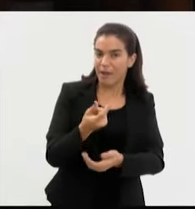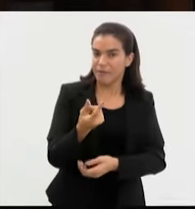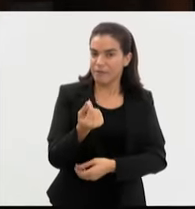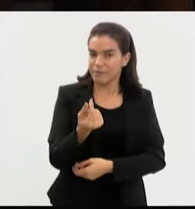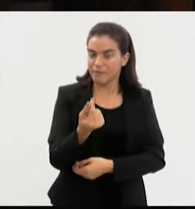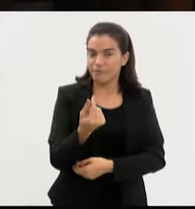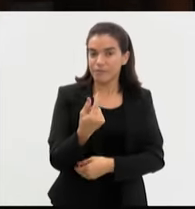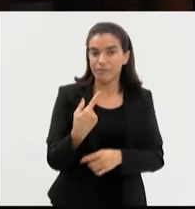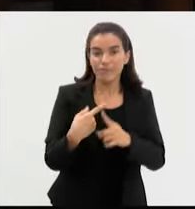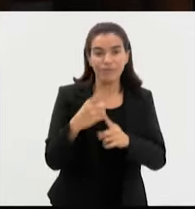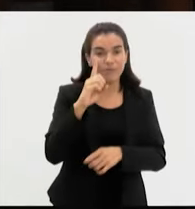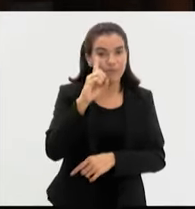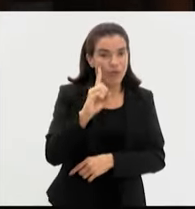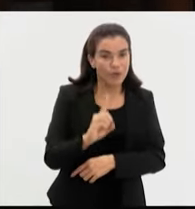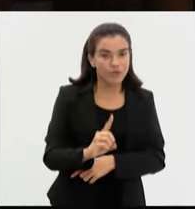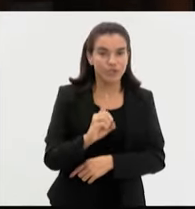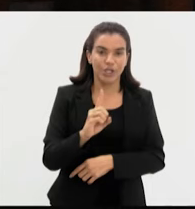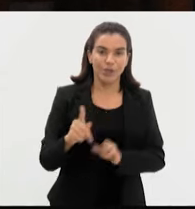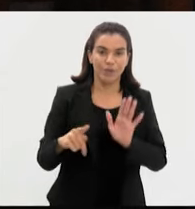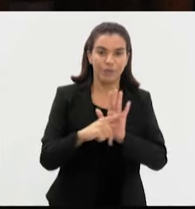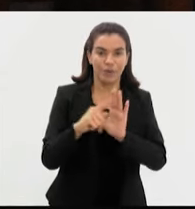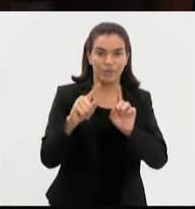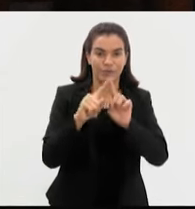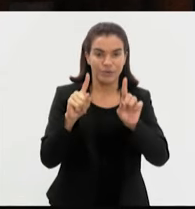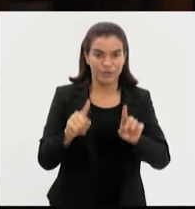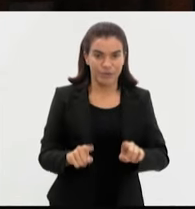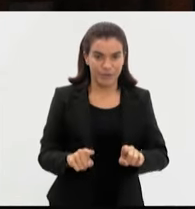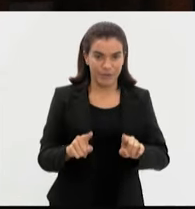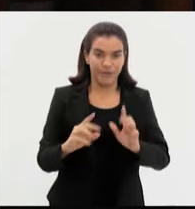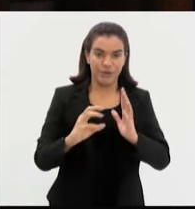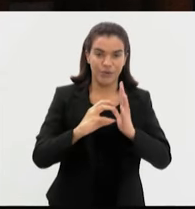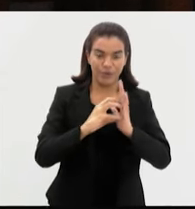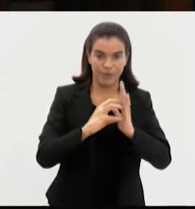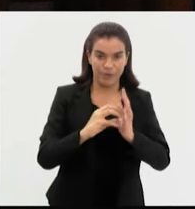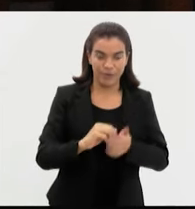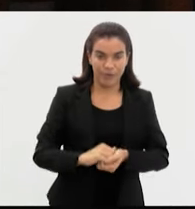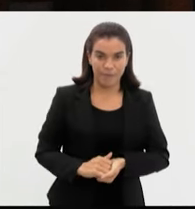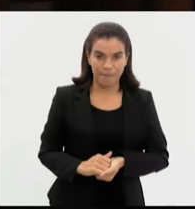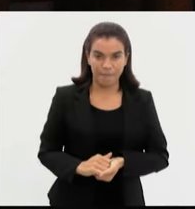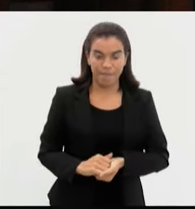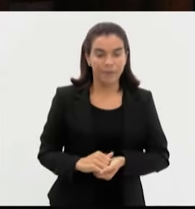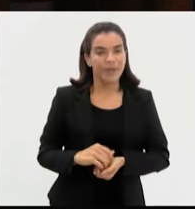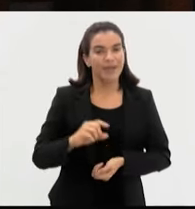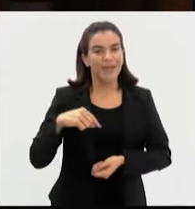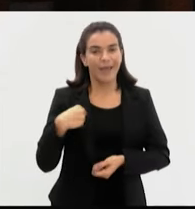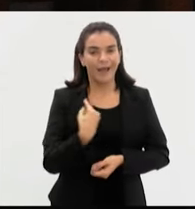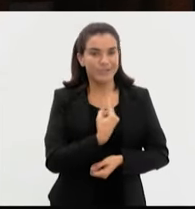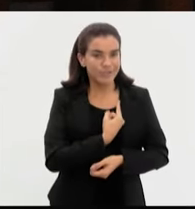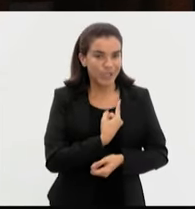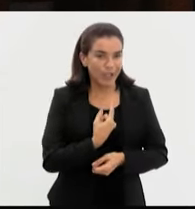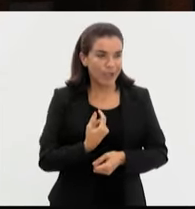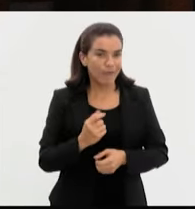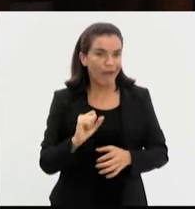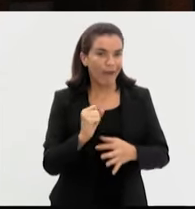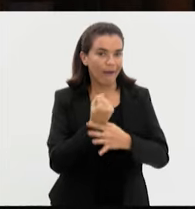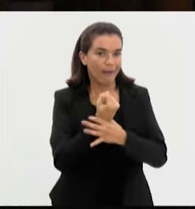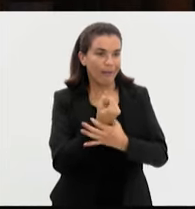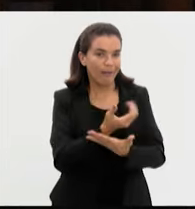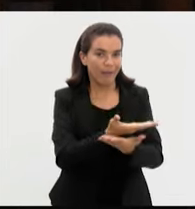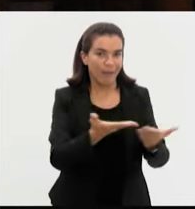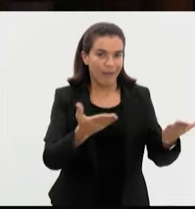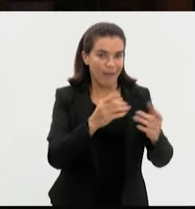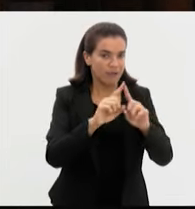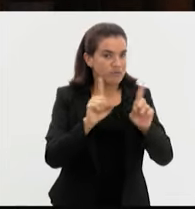porque isso é um direito adquirido do Servidor isso é um direito do servidor né a gente aqui que vai dar esse direito não já é adquirido por